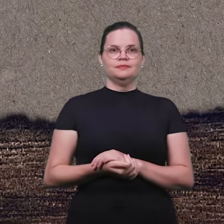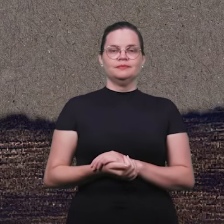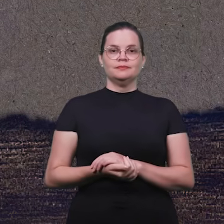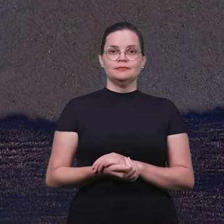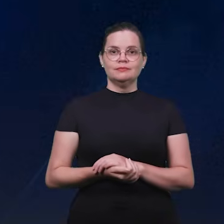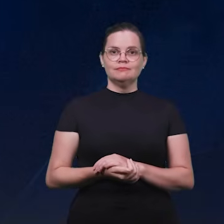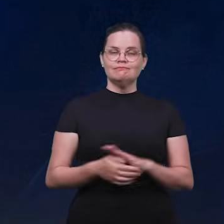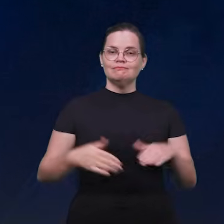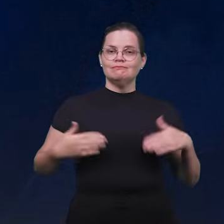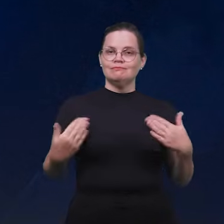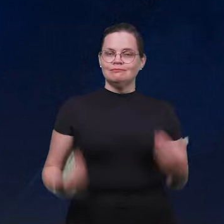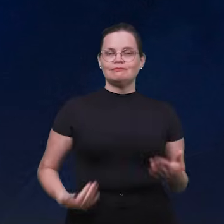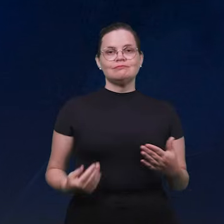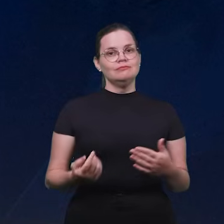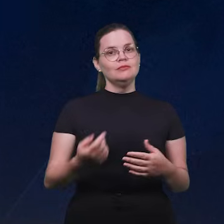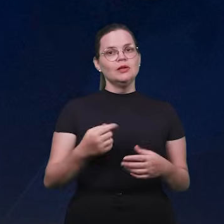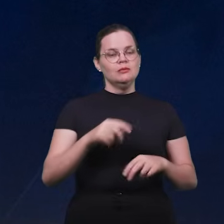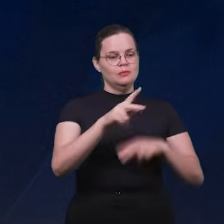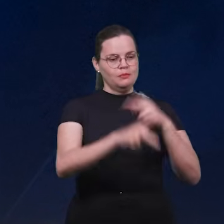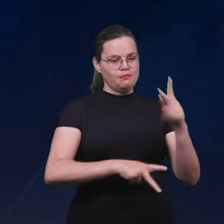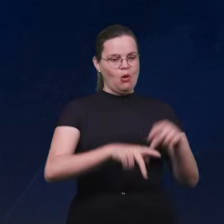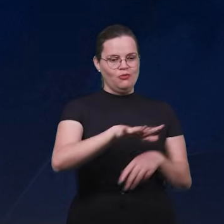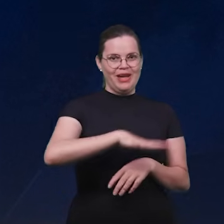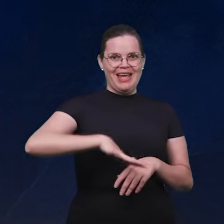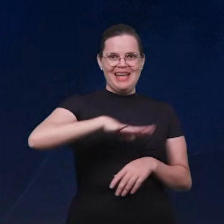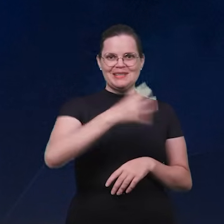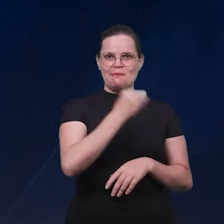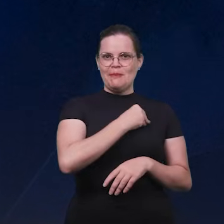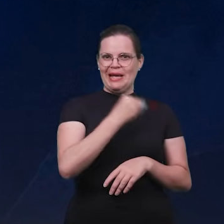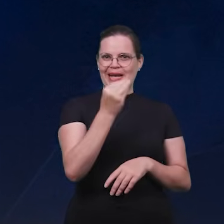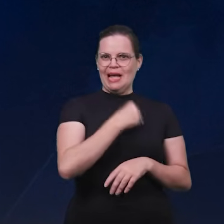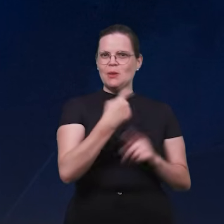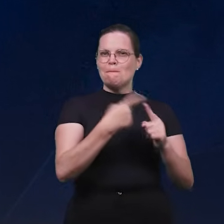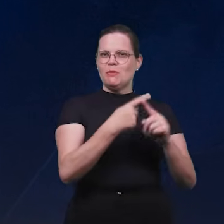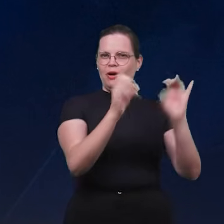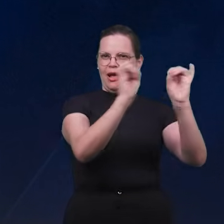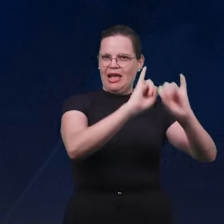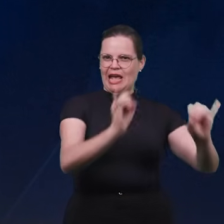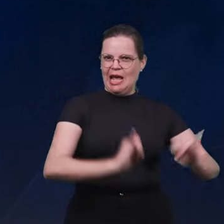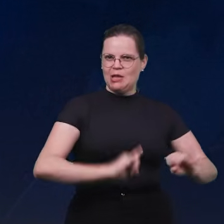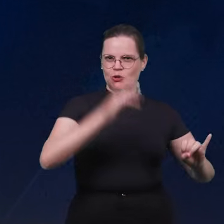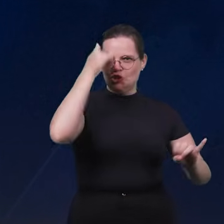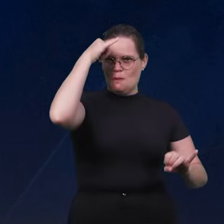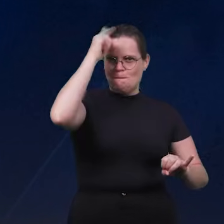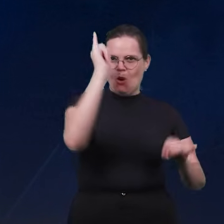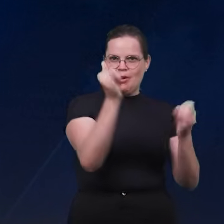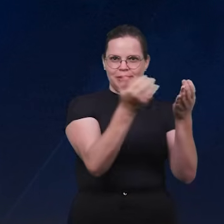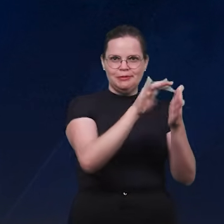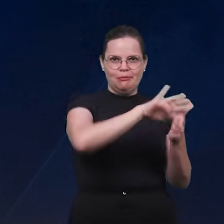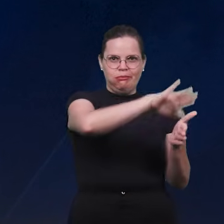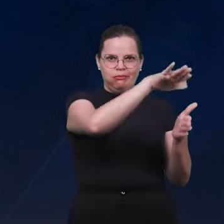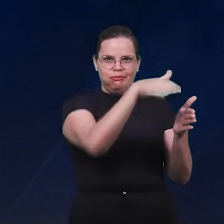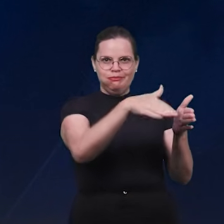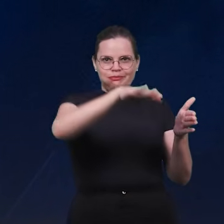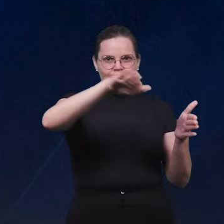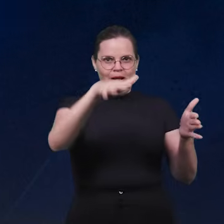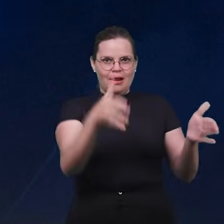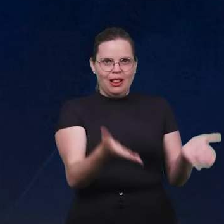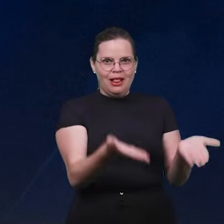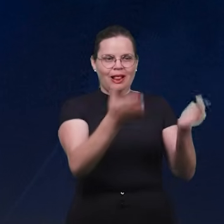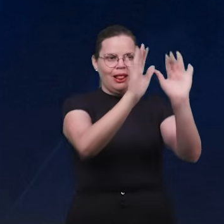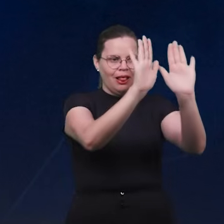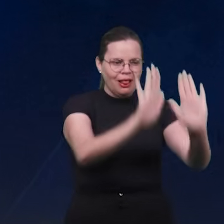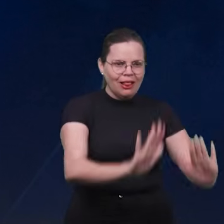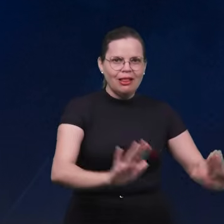Em razão de tão grande transgressão cometida pelo povo, embora já perdoados por Deus, coube-lhes